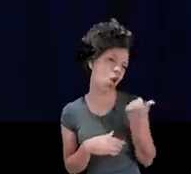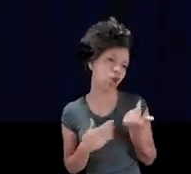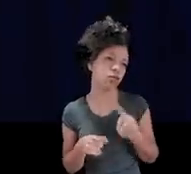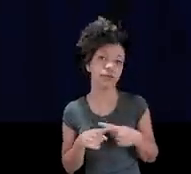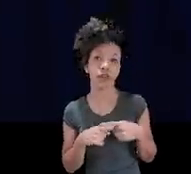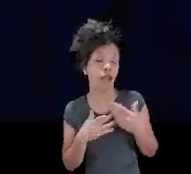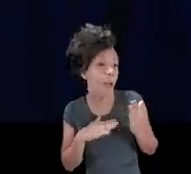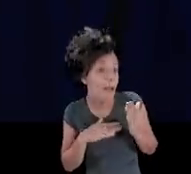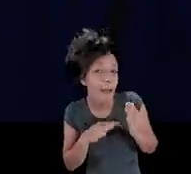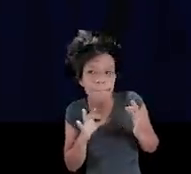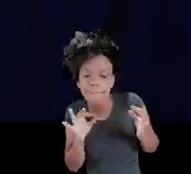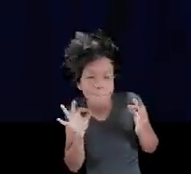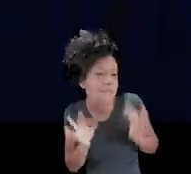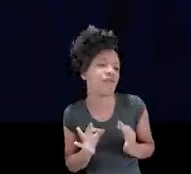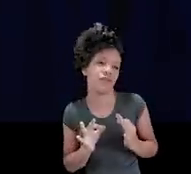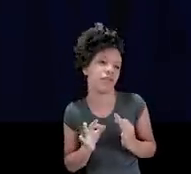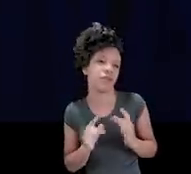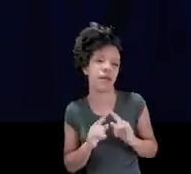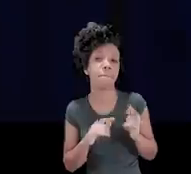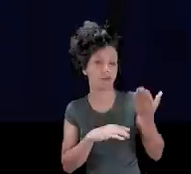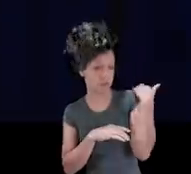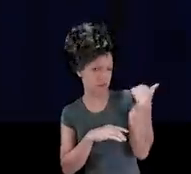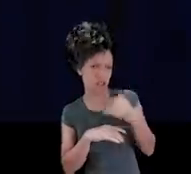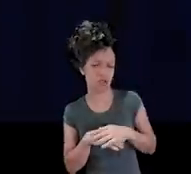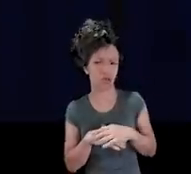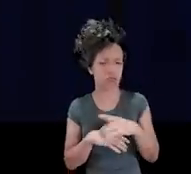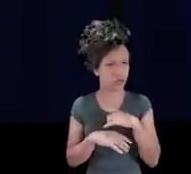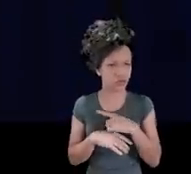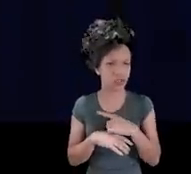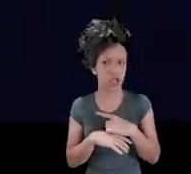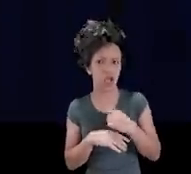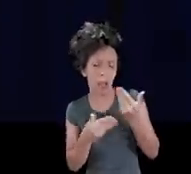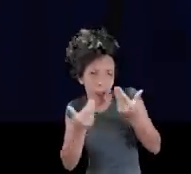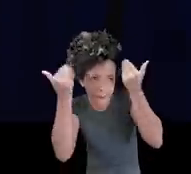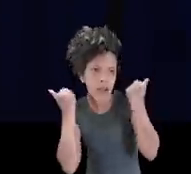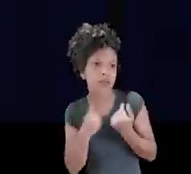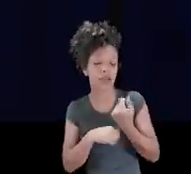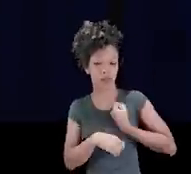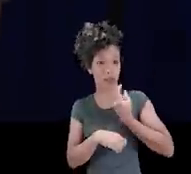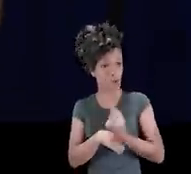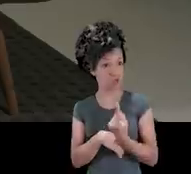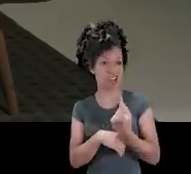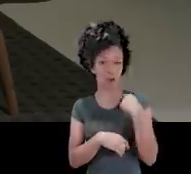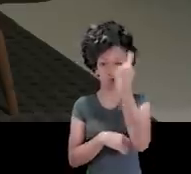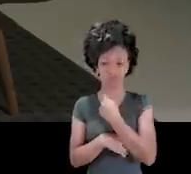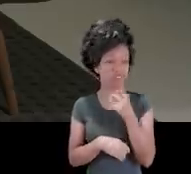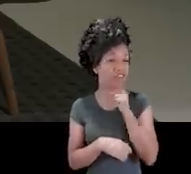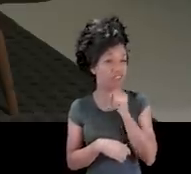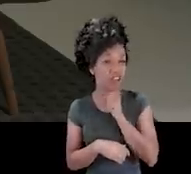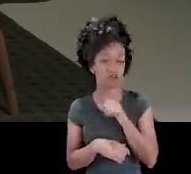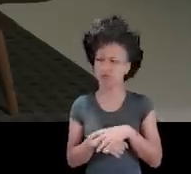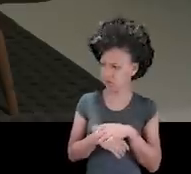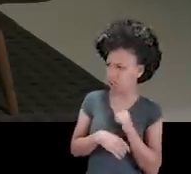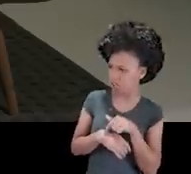é praticamente a Gillette. Sim, sim. Mas há um tempo atrás, a máquina que eu tinha, a máquina 1, cara, você fica com um aspecto de muito mais velho. Então eu tinha...